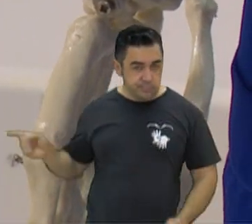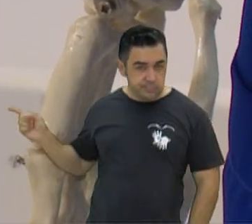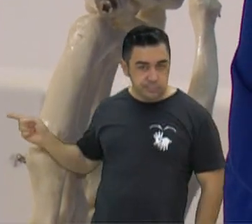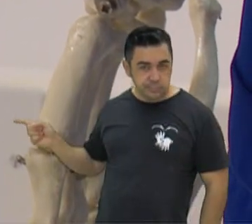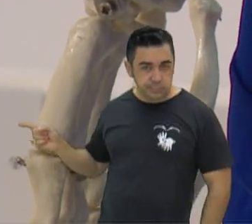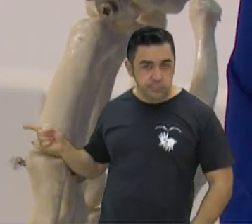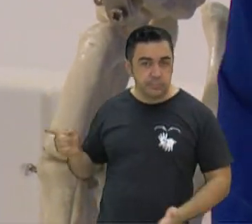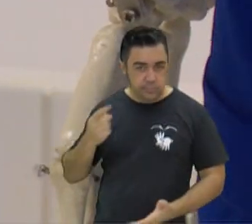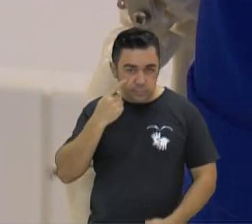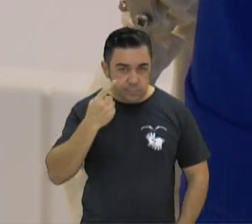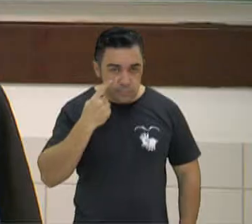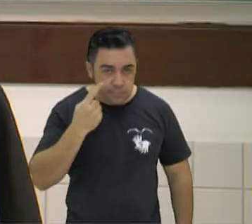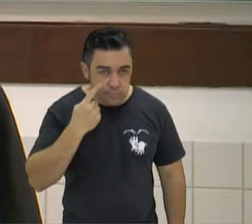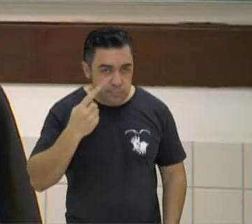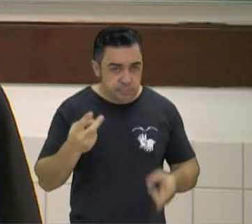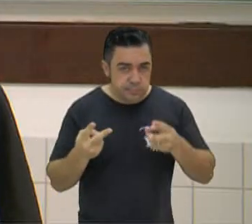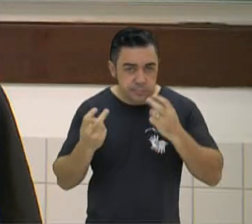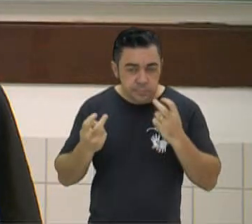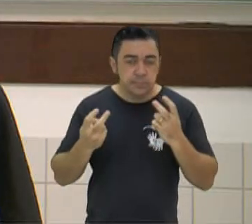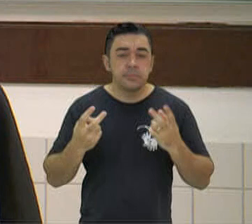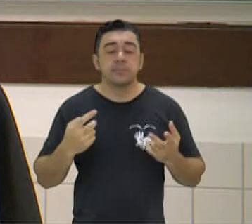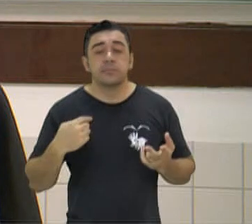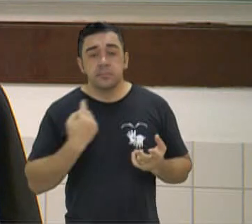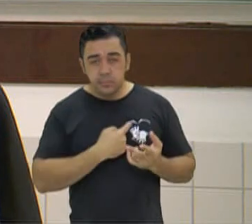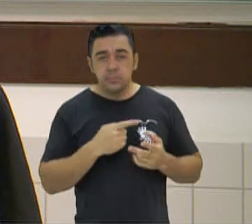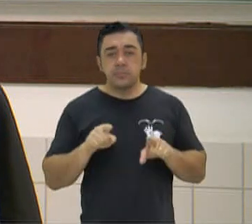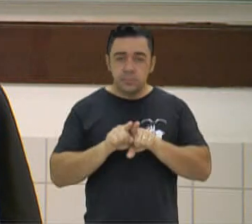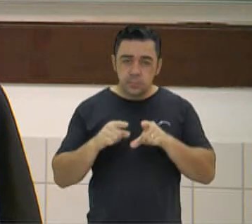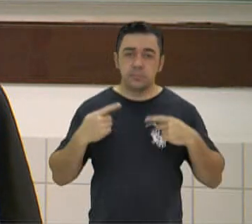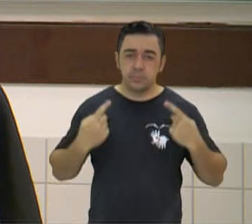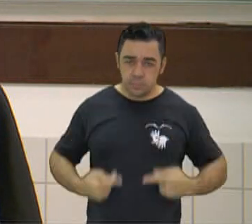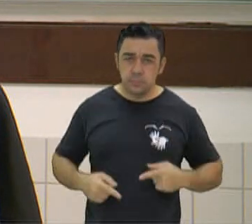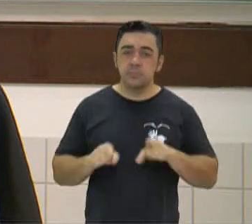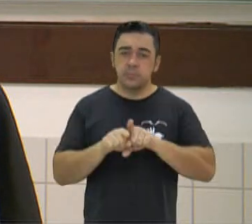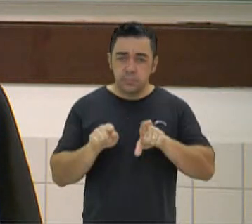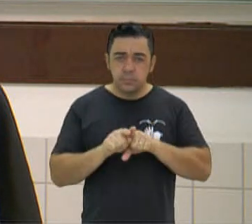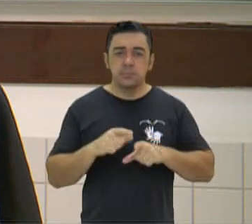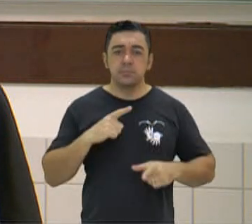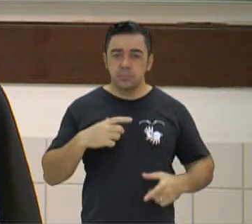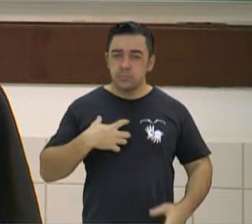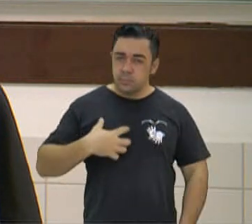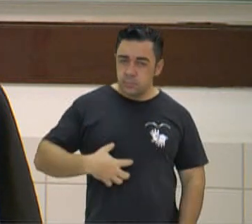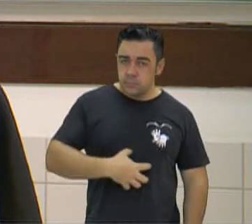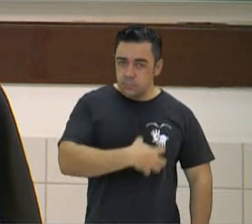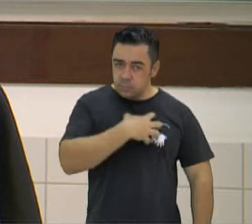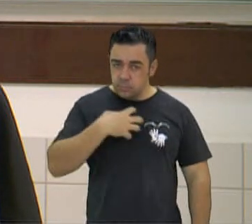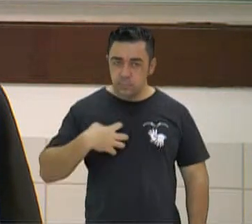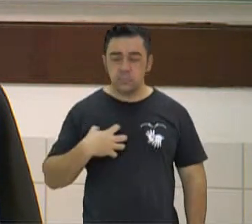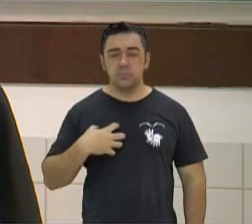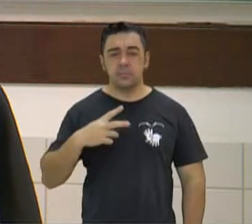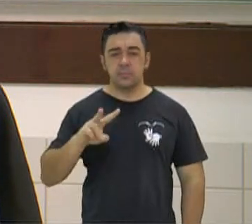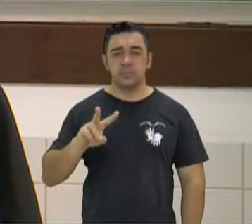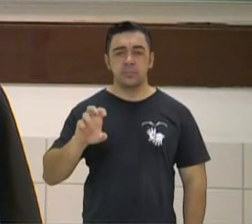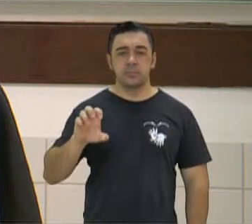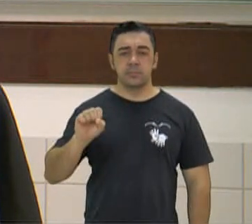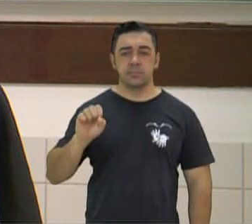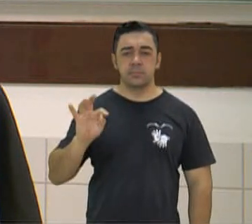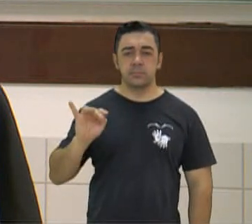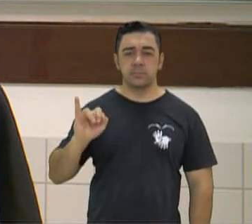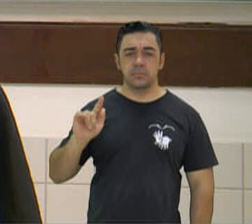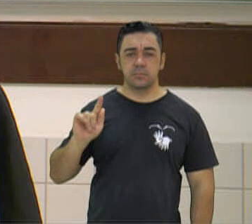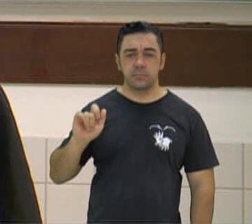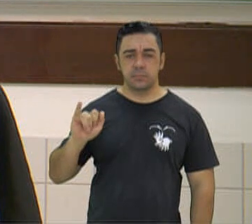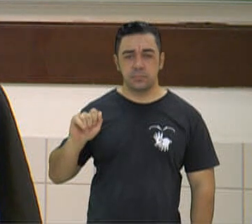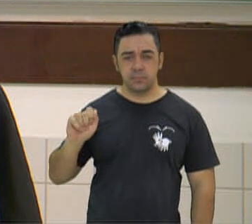vocês. Conseguiram ver? Então, vejam só, a gente também tem órgãos vestigiais, né? Esses órgãos já tiveram função para a gente um dia e hoje não tem